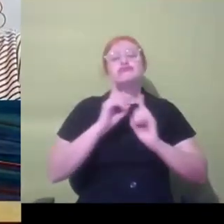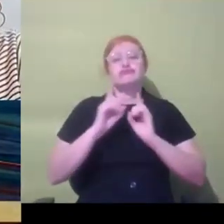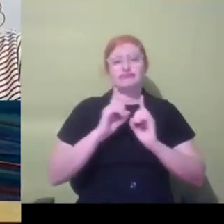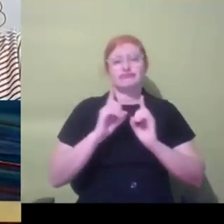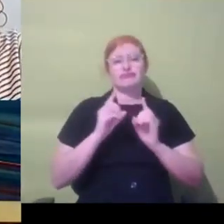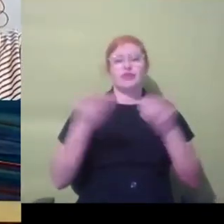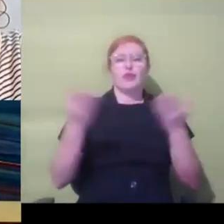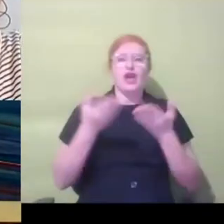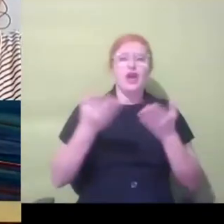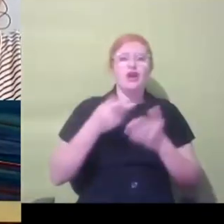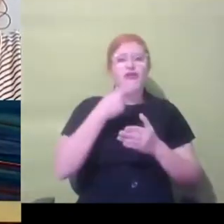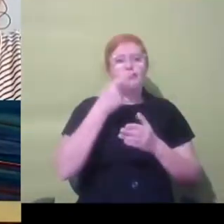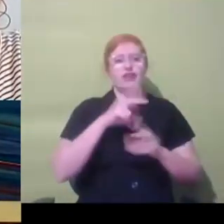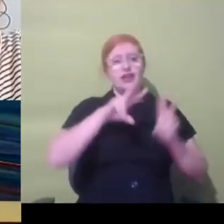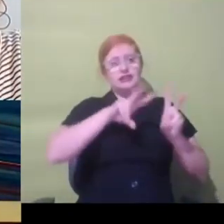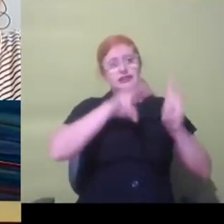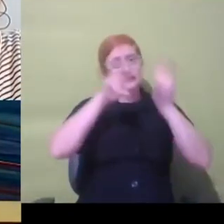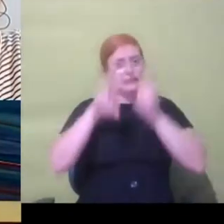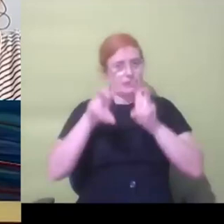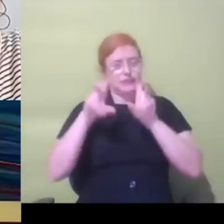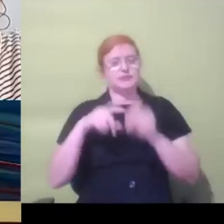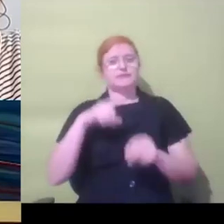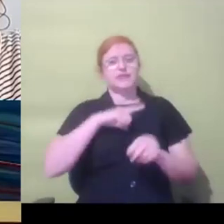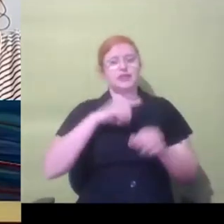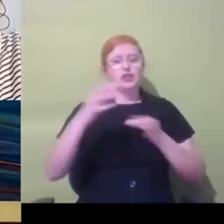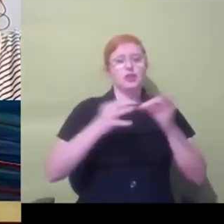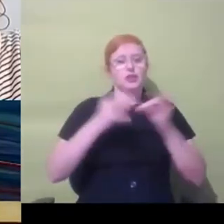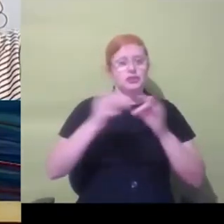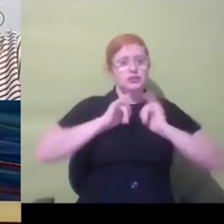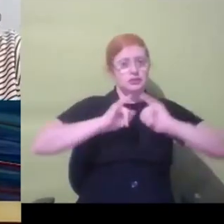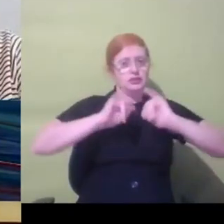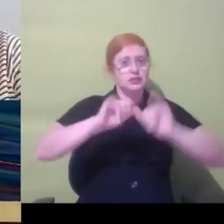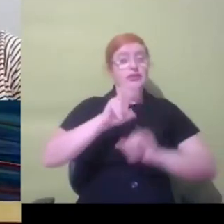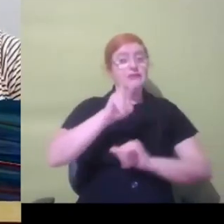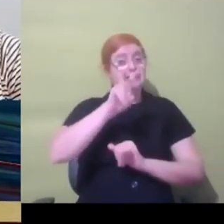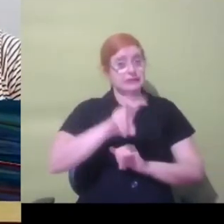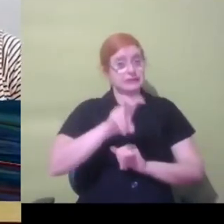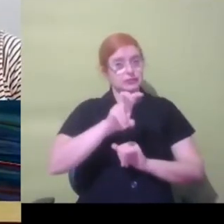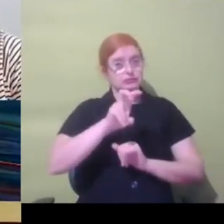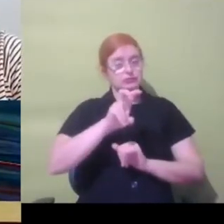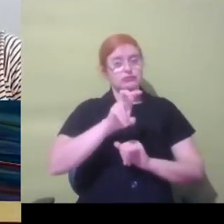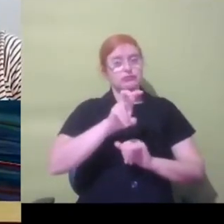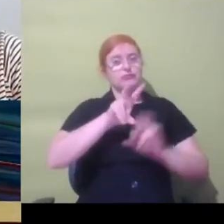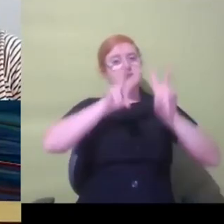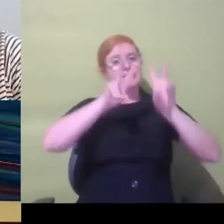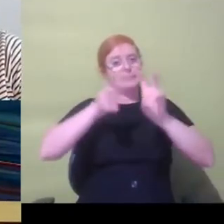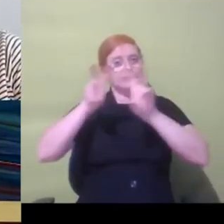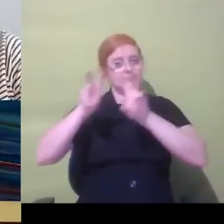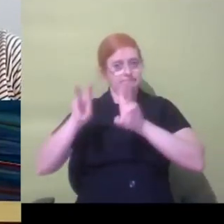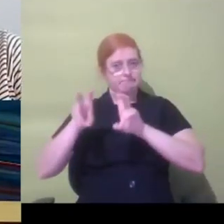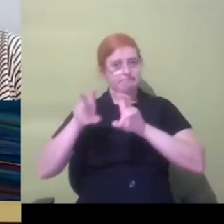falar um pouco das trilhas. Então, a gente organizou a nossa campanha em 5 trilhas temáticas.